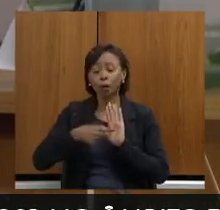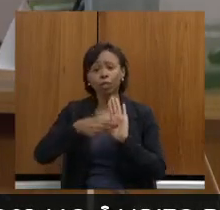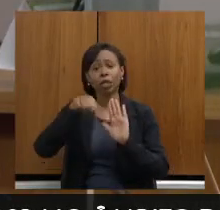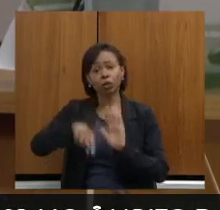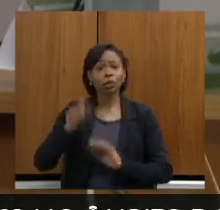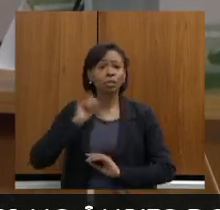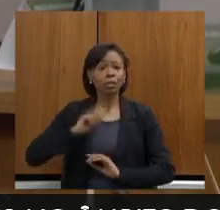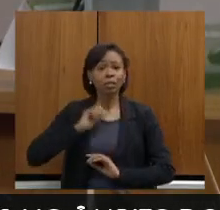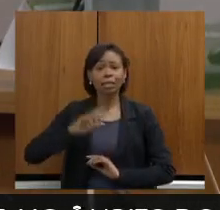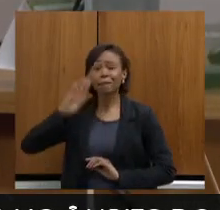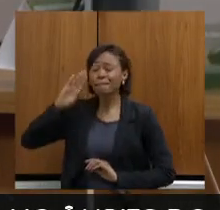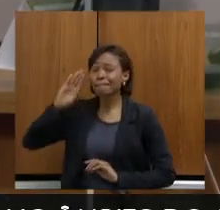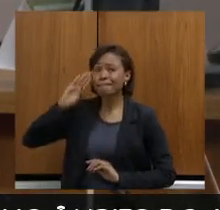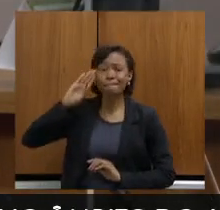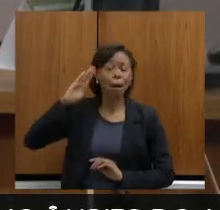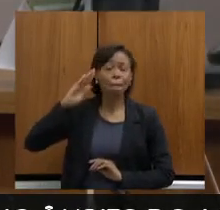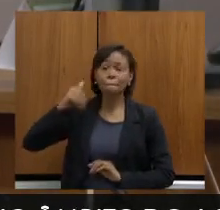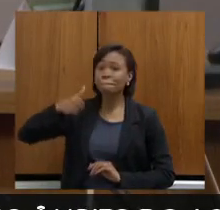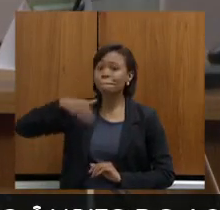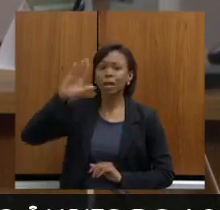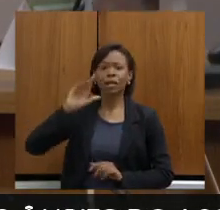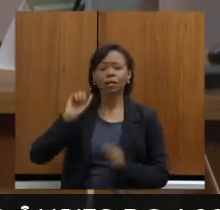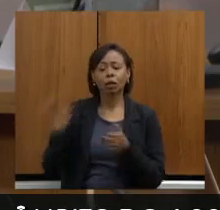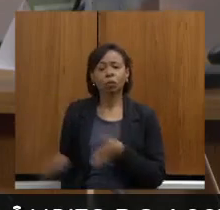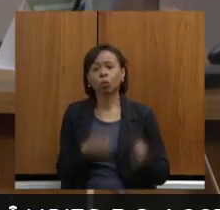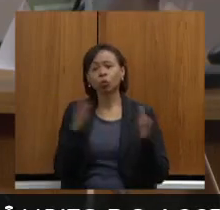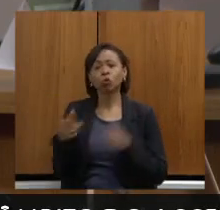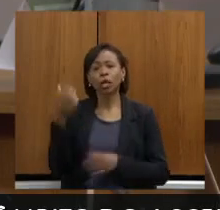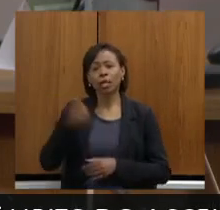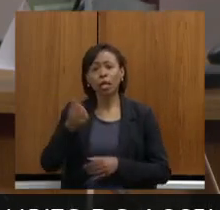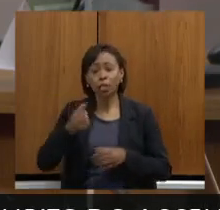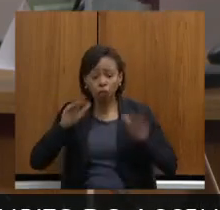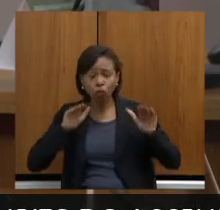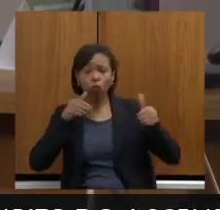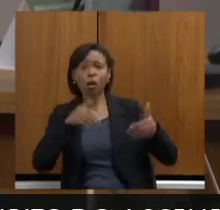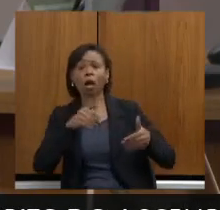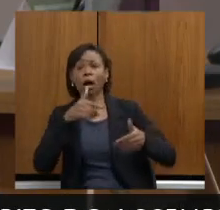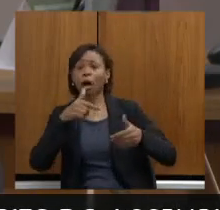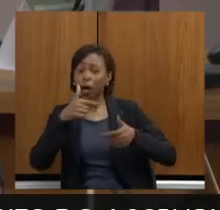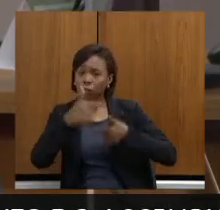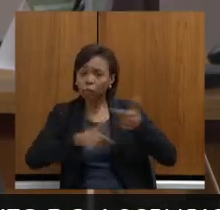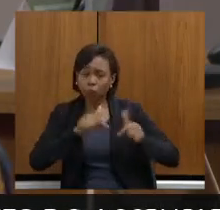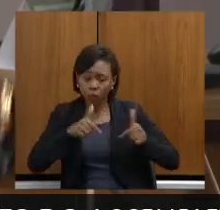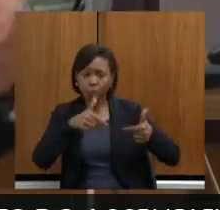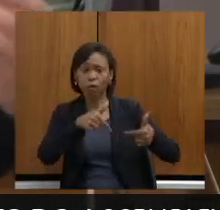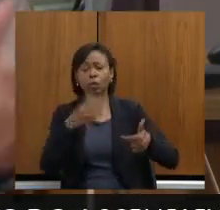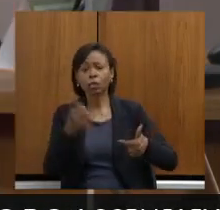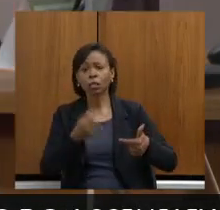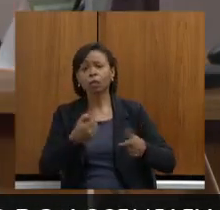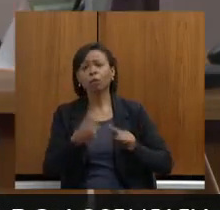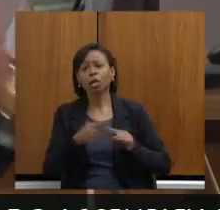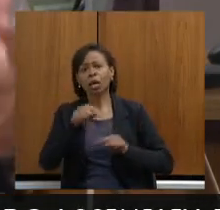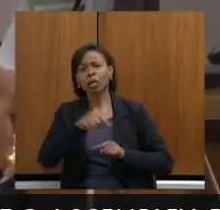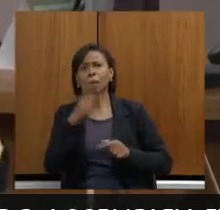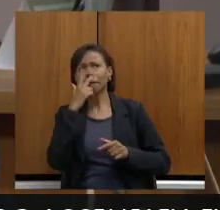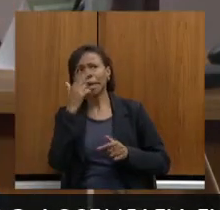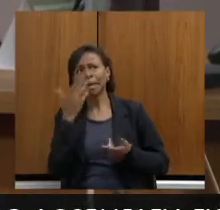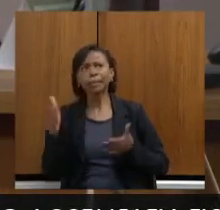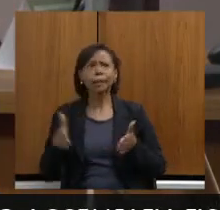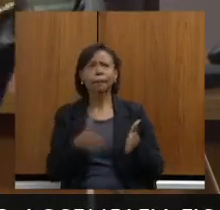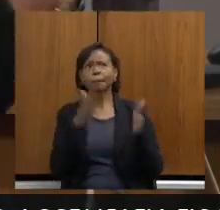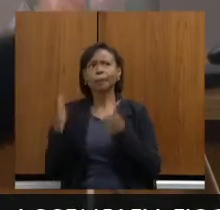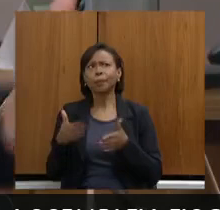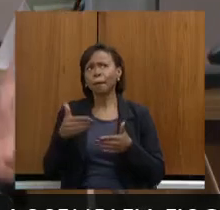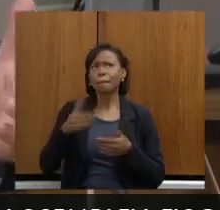e vamos focar nas ações de produção de leite porque parece que a gente Esse é o produtor por questões históricas